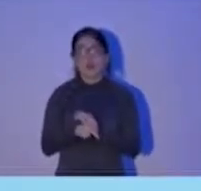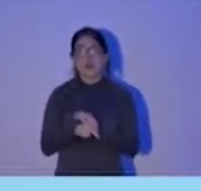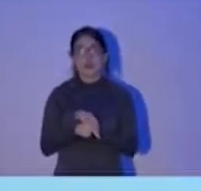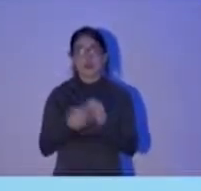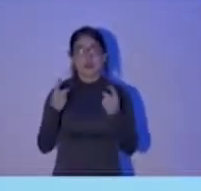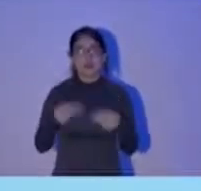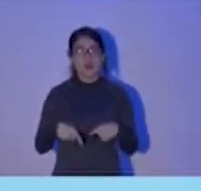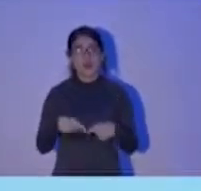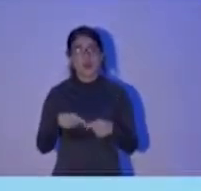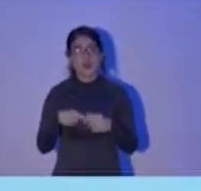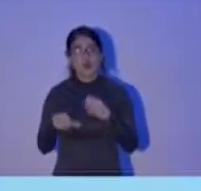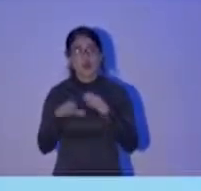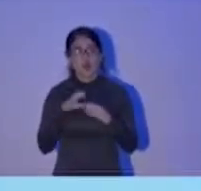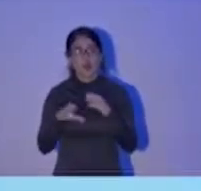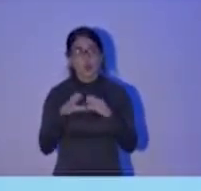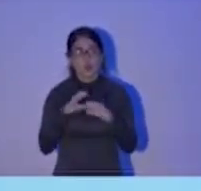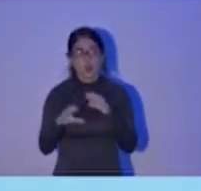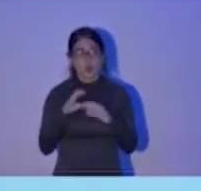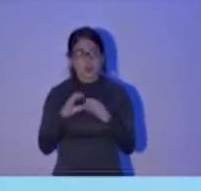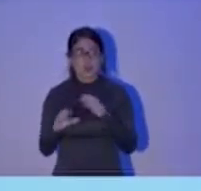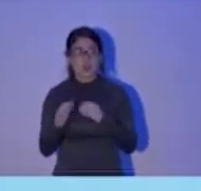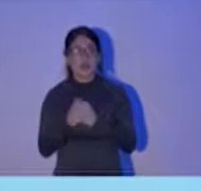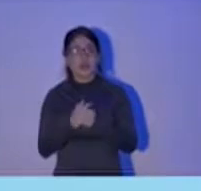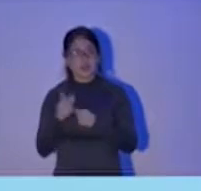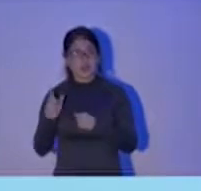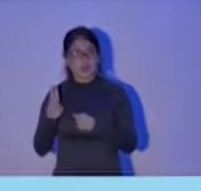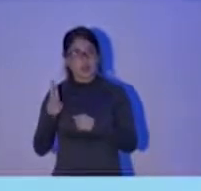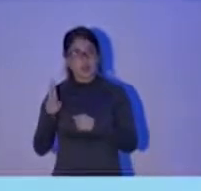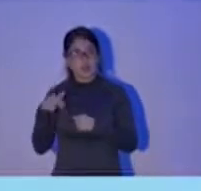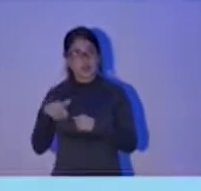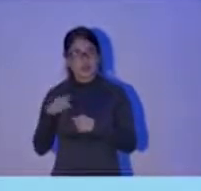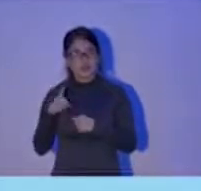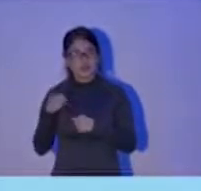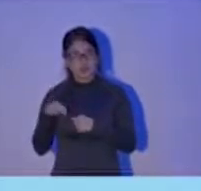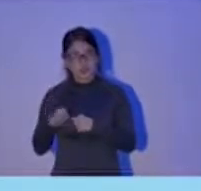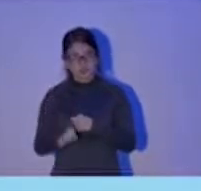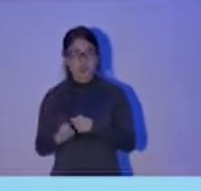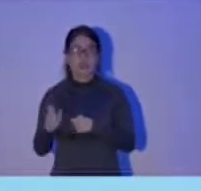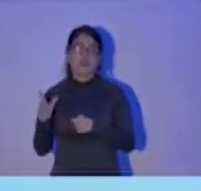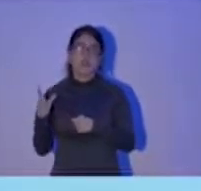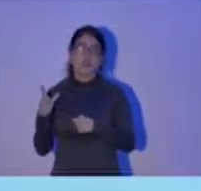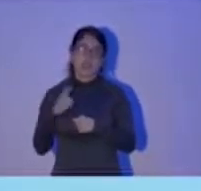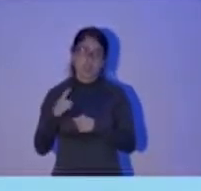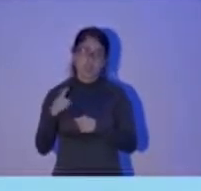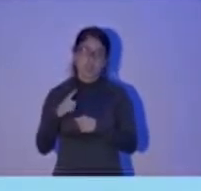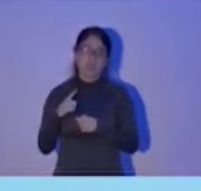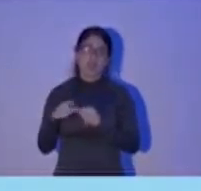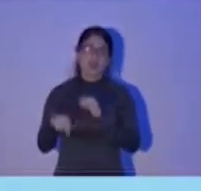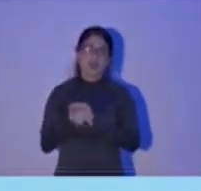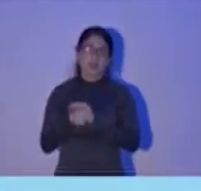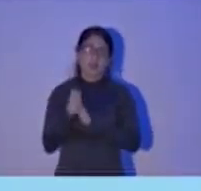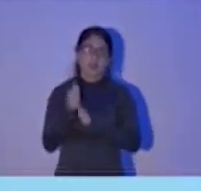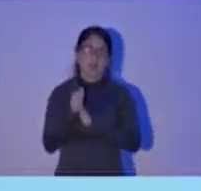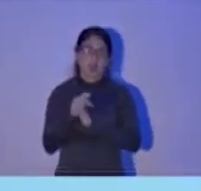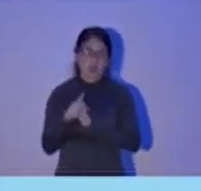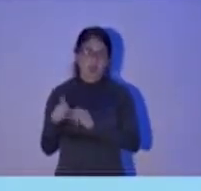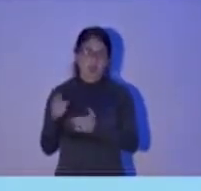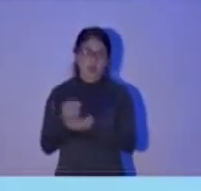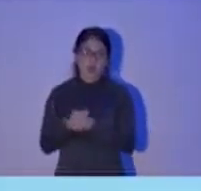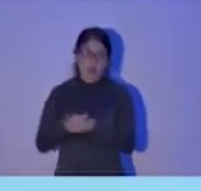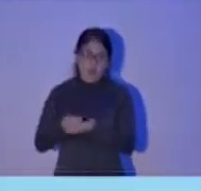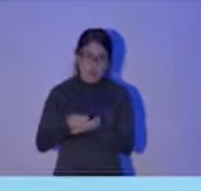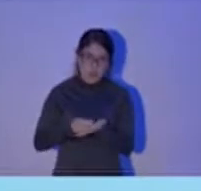plataforma, um instrumento, que ele é garantido pela ação de vários parceiros e a Lemanta desde o